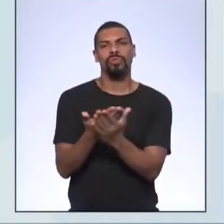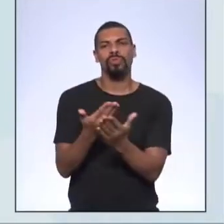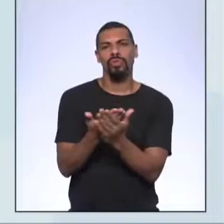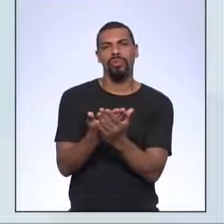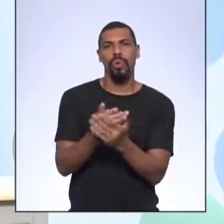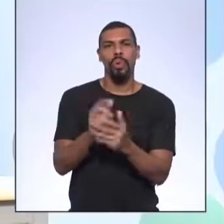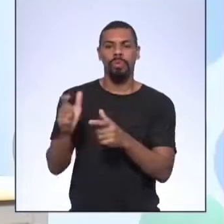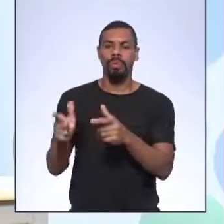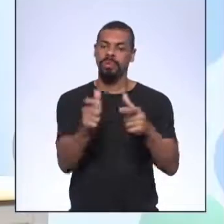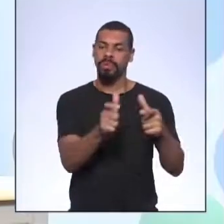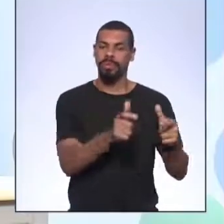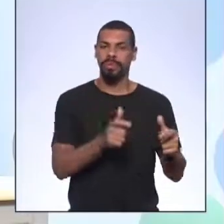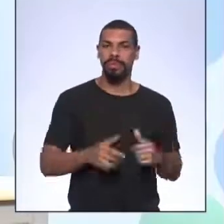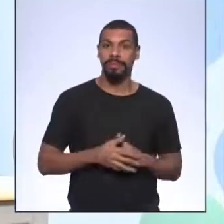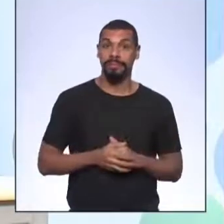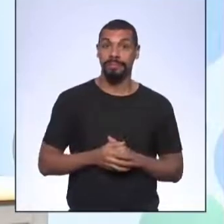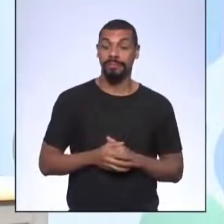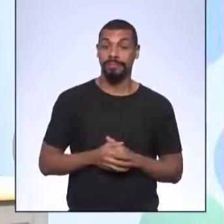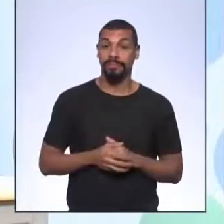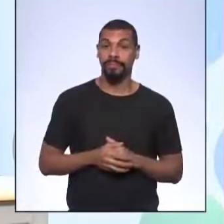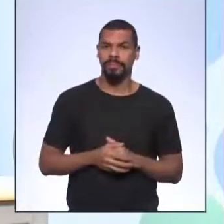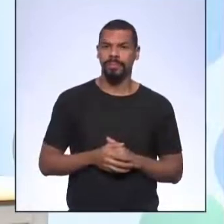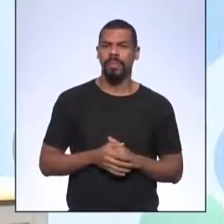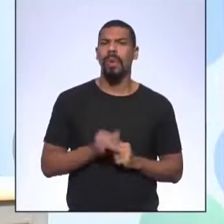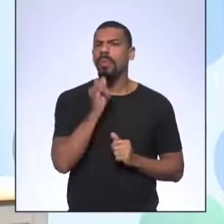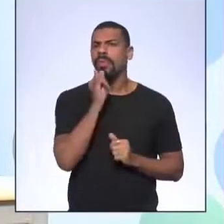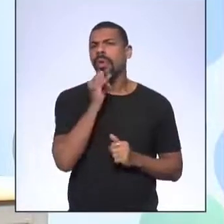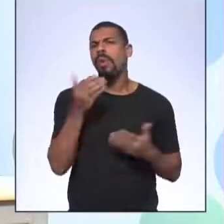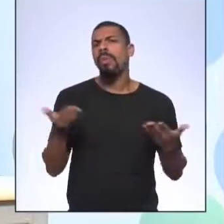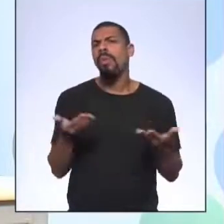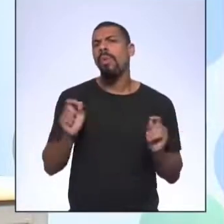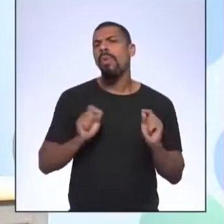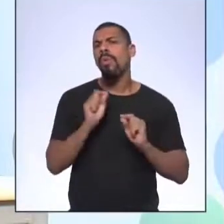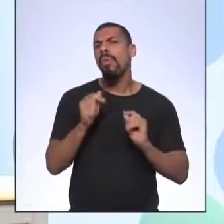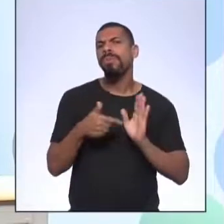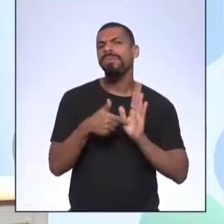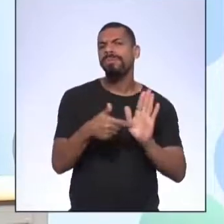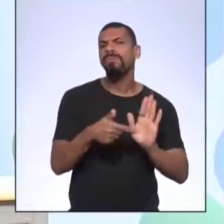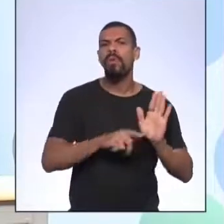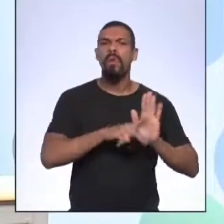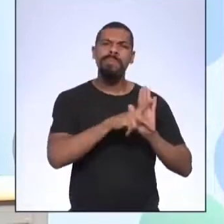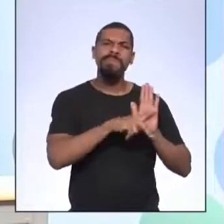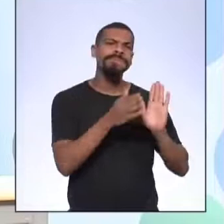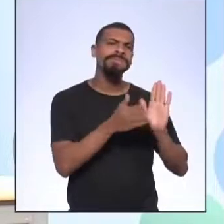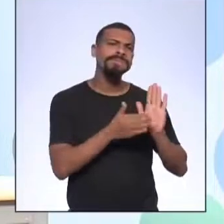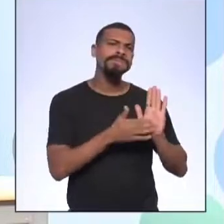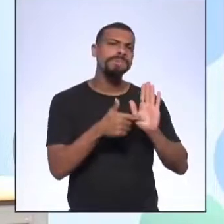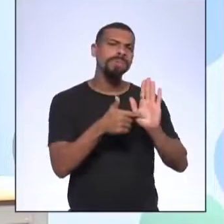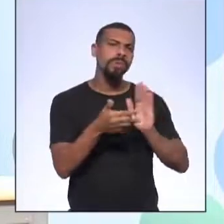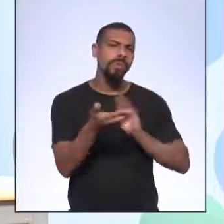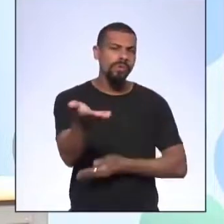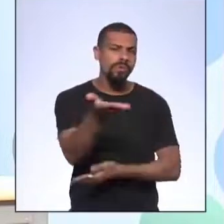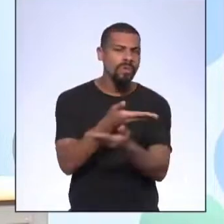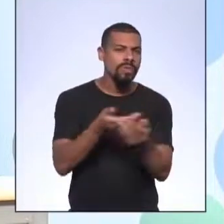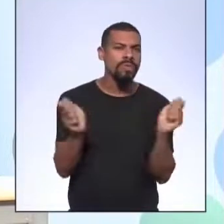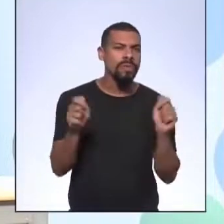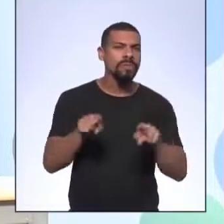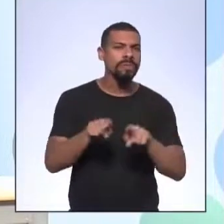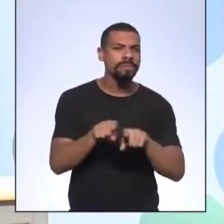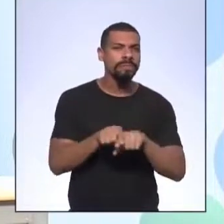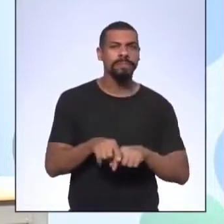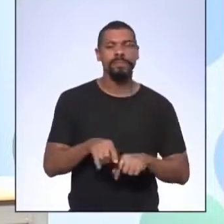ou do seu entorno tá então o que que nós pretendemos que vocês consigam fazer conseguiu